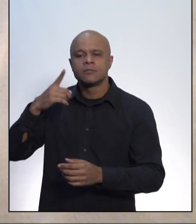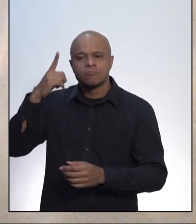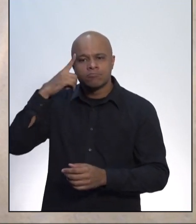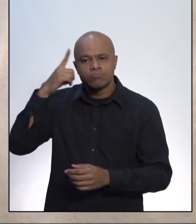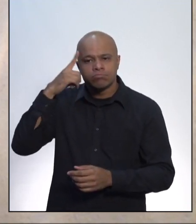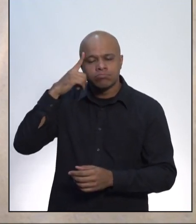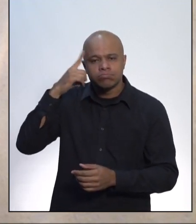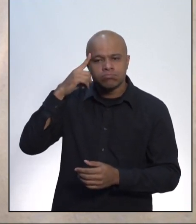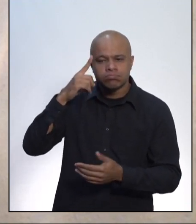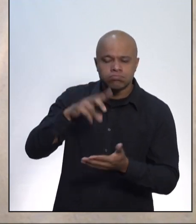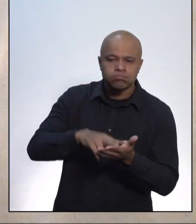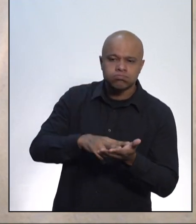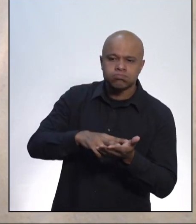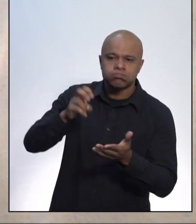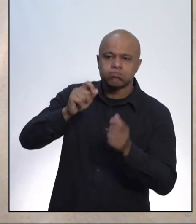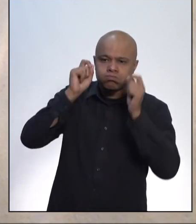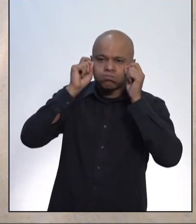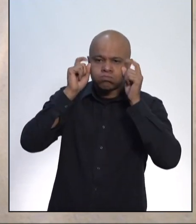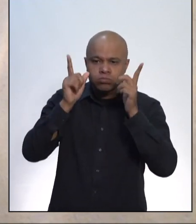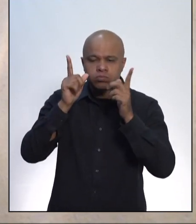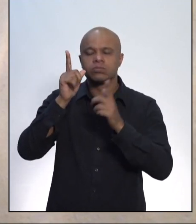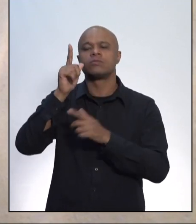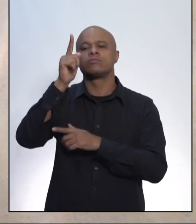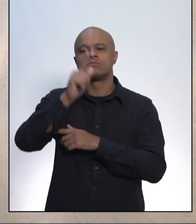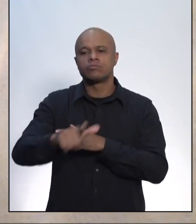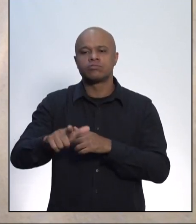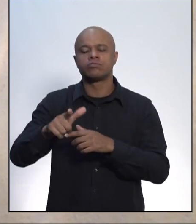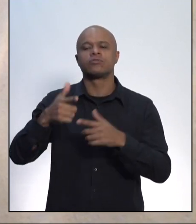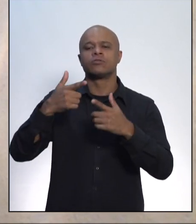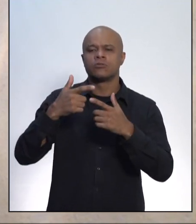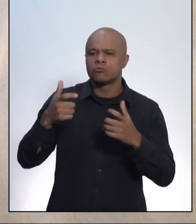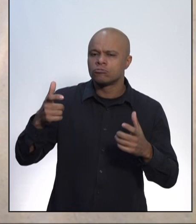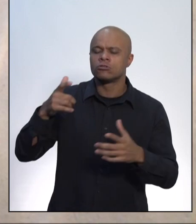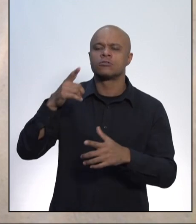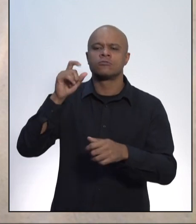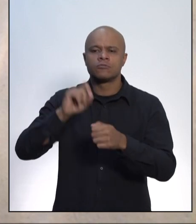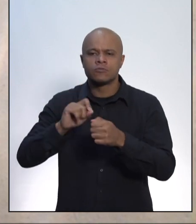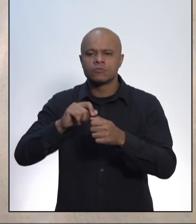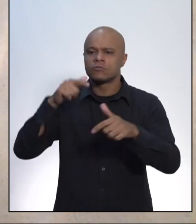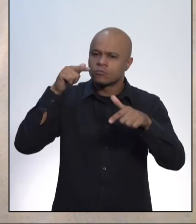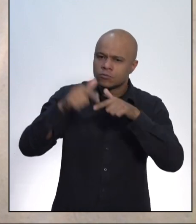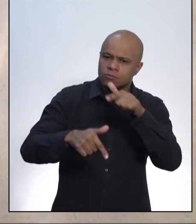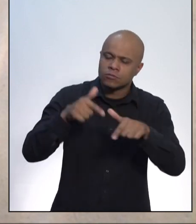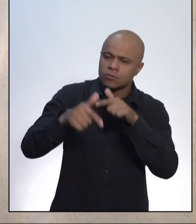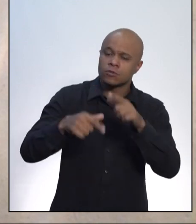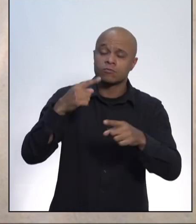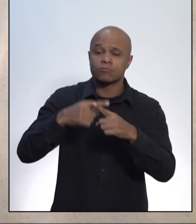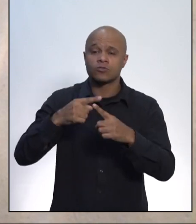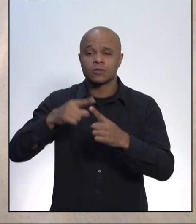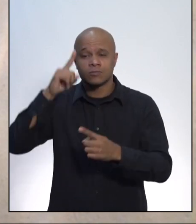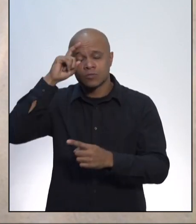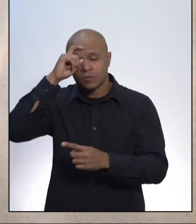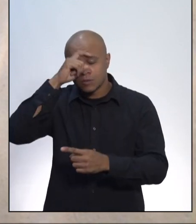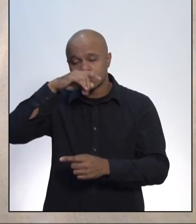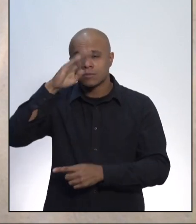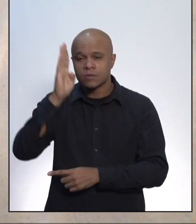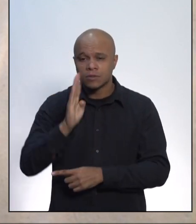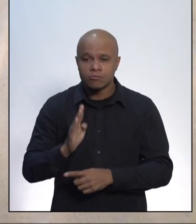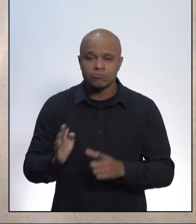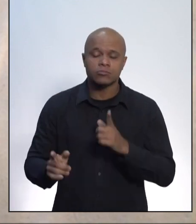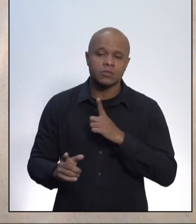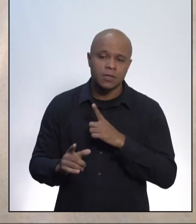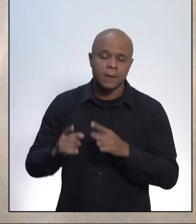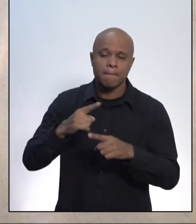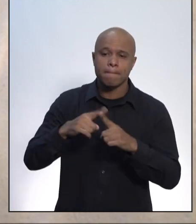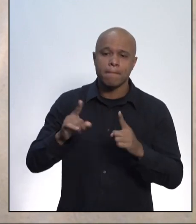e levantar e continuar lutando, entendeu? Porque problemas a gente vai ter não só no Brasil, mas em qualquer lugar do